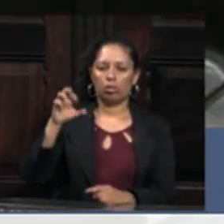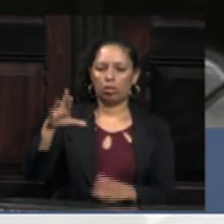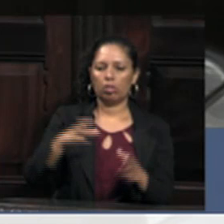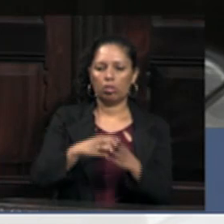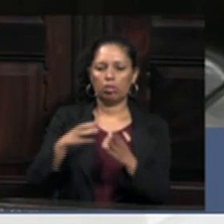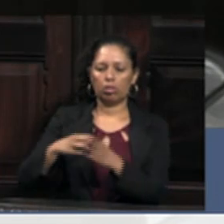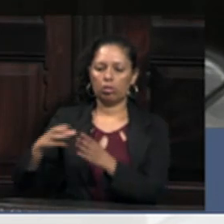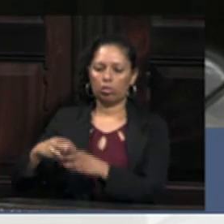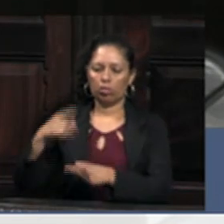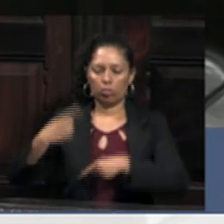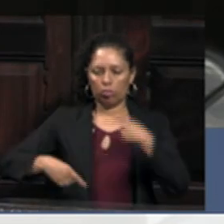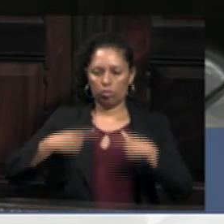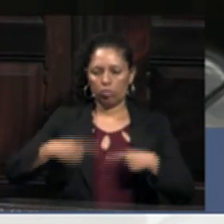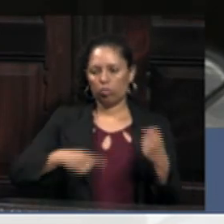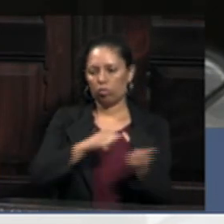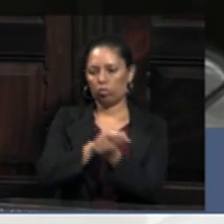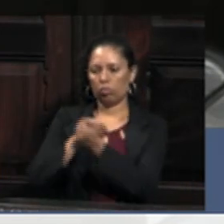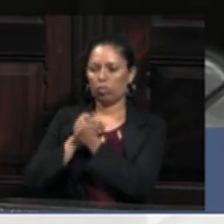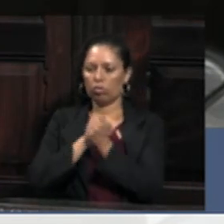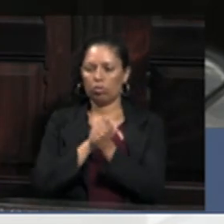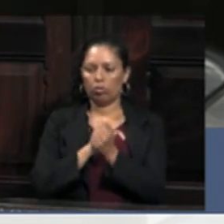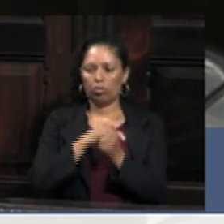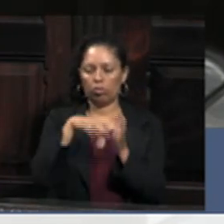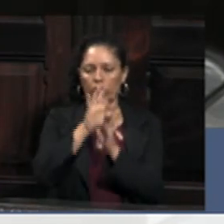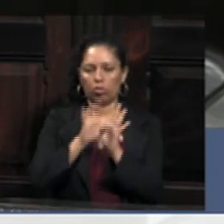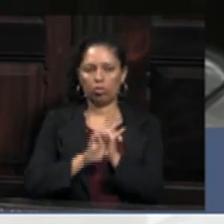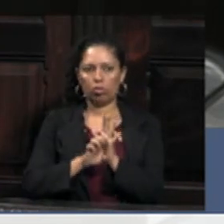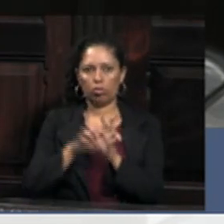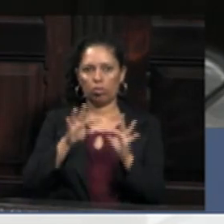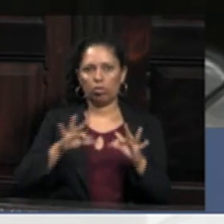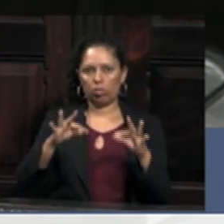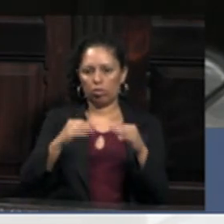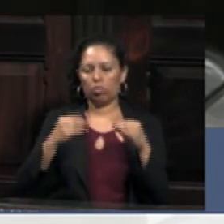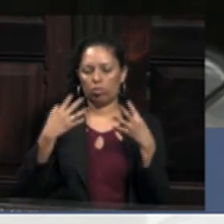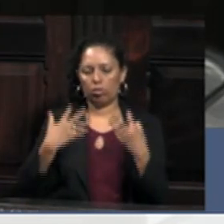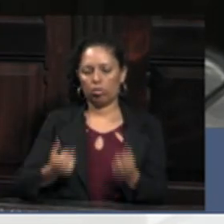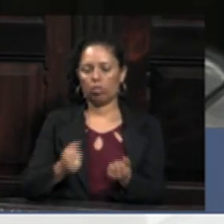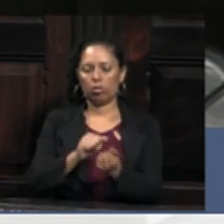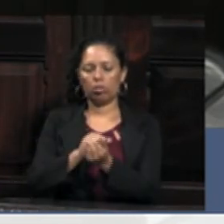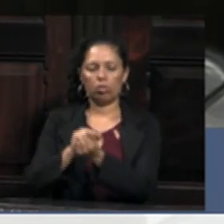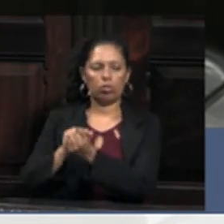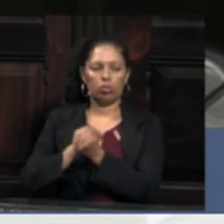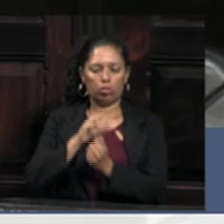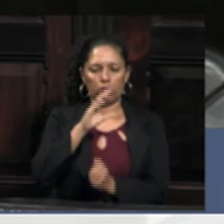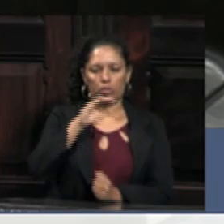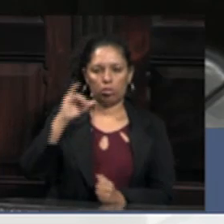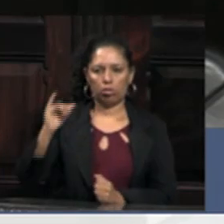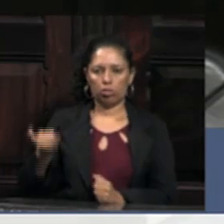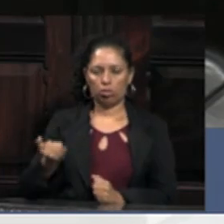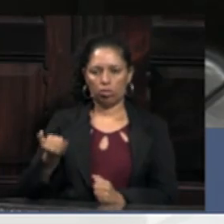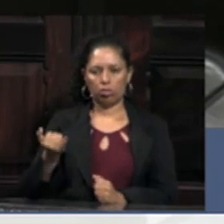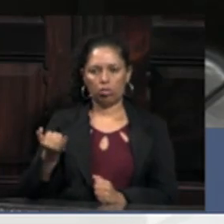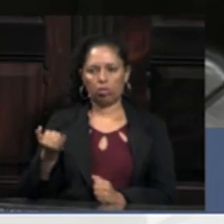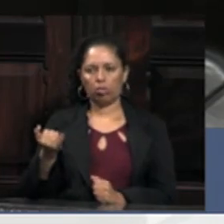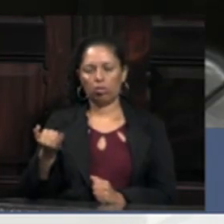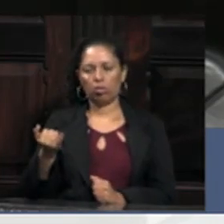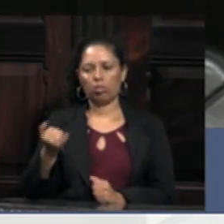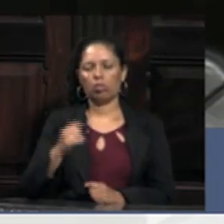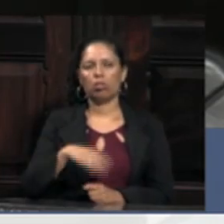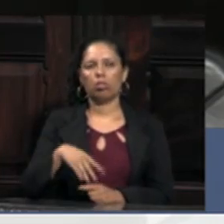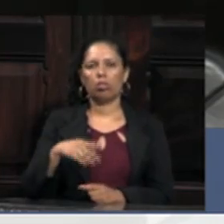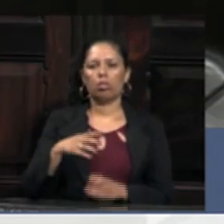Justiça pela Constitucionalidade com emendas. Defesa do consumidor favorável com as emendas da CCJ. Economia e Comércio, favorável com as emendas da